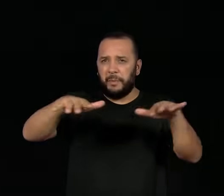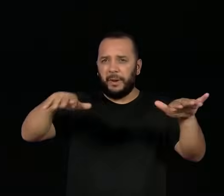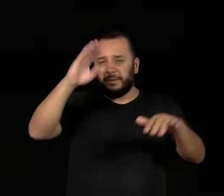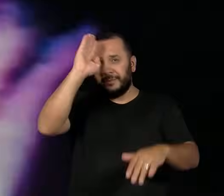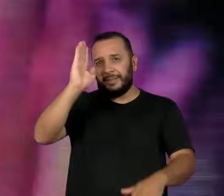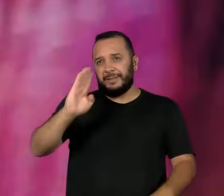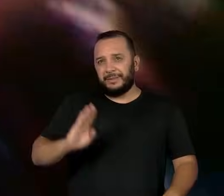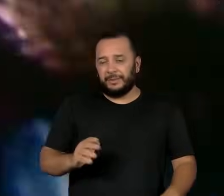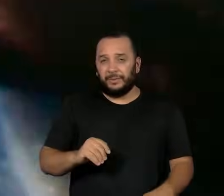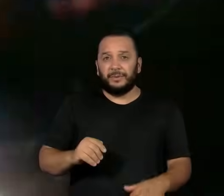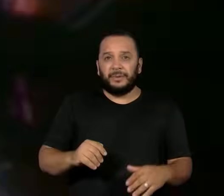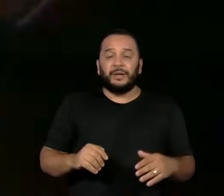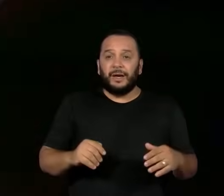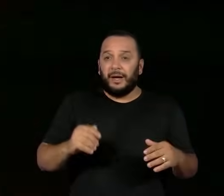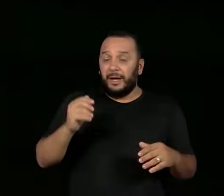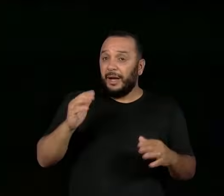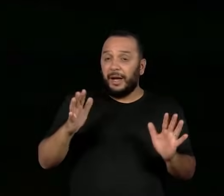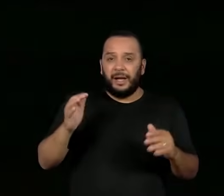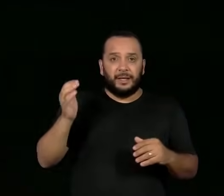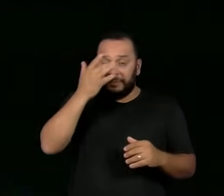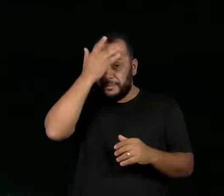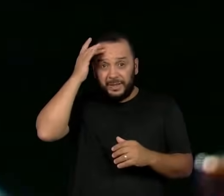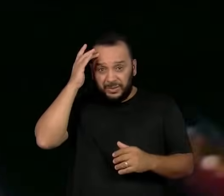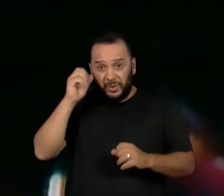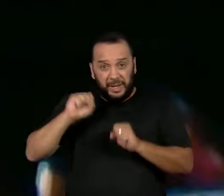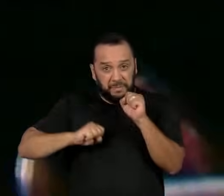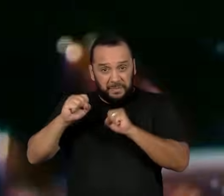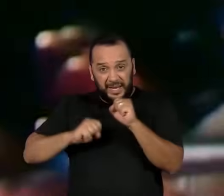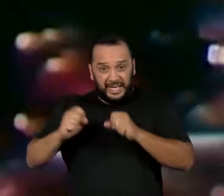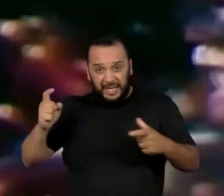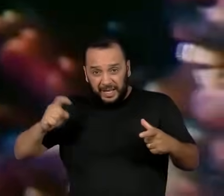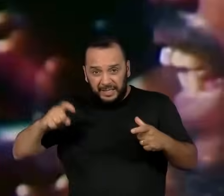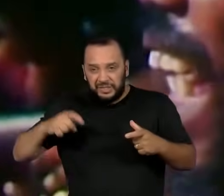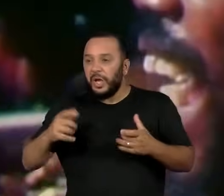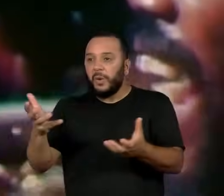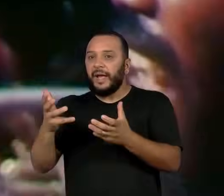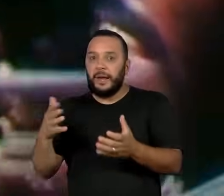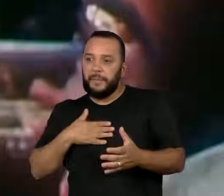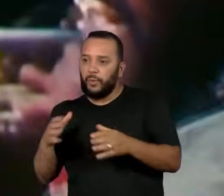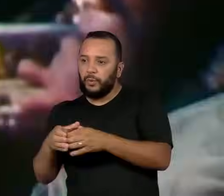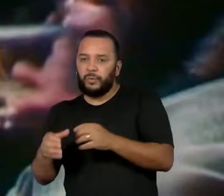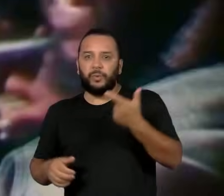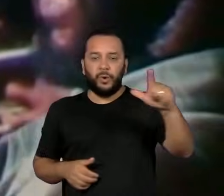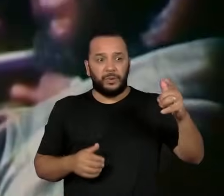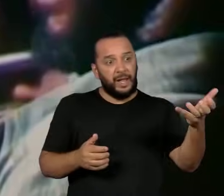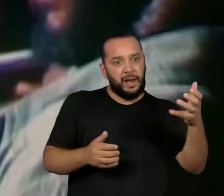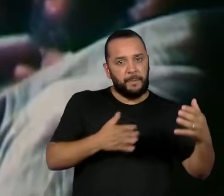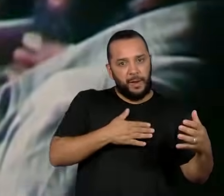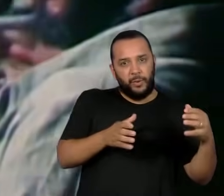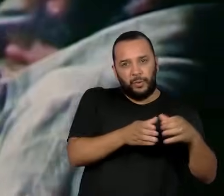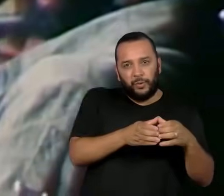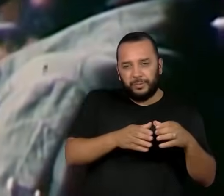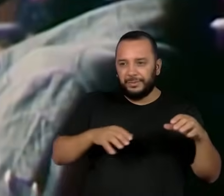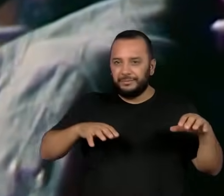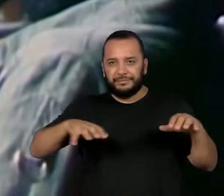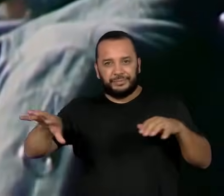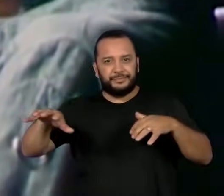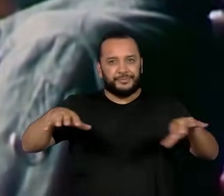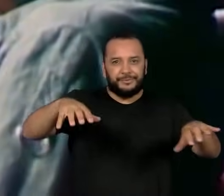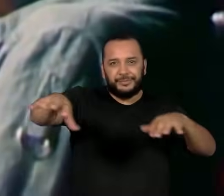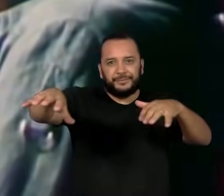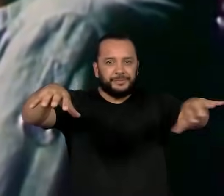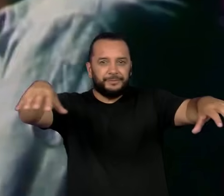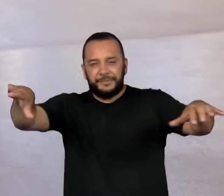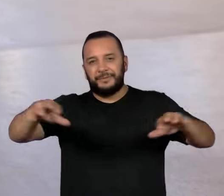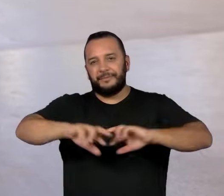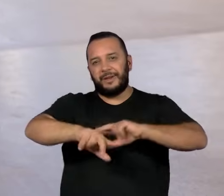né? Cada gravadora queria ter o seu, né? O Gerson Quincomba era de uma gravadora, enfim. Eles foram, o Wildon era de outra, enfim,